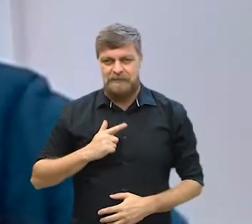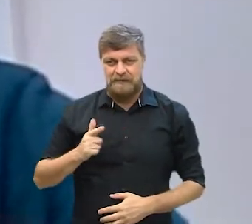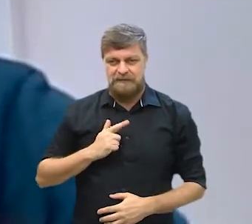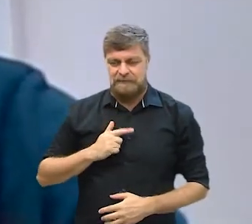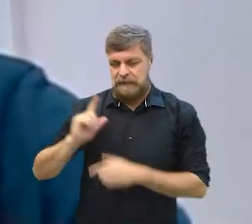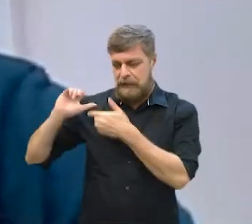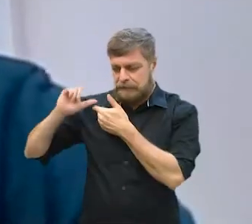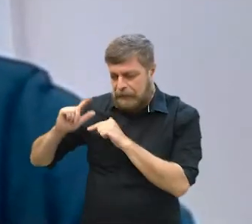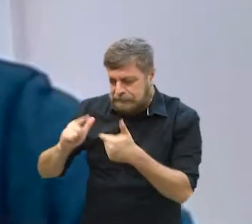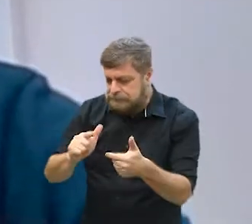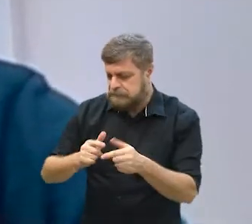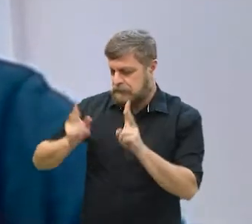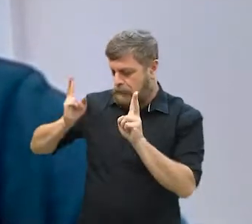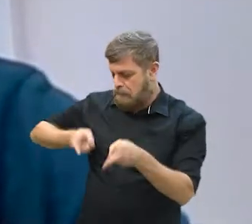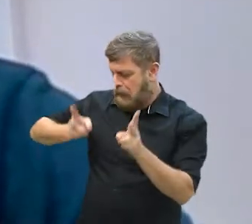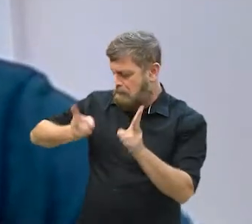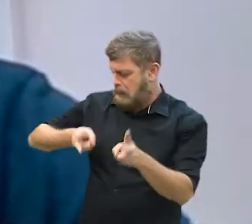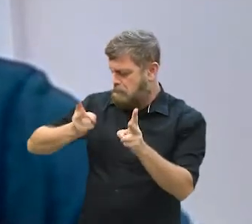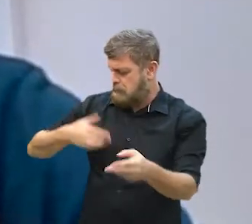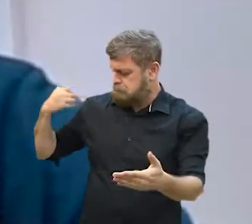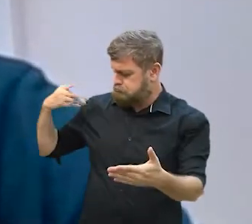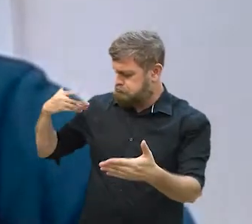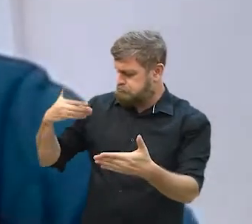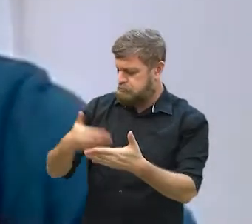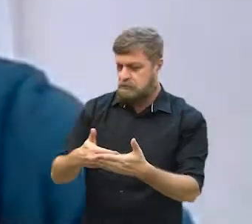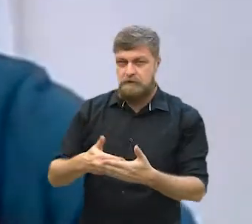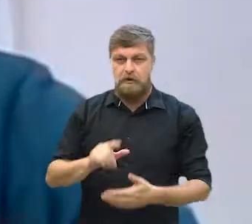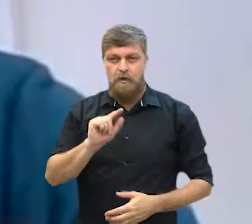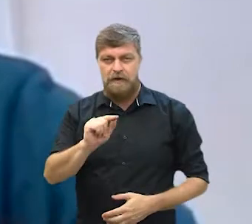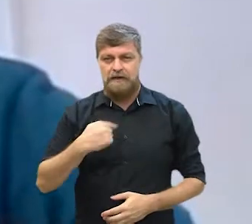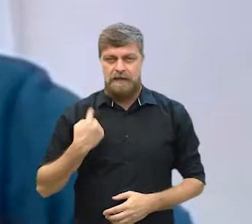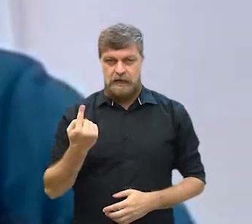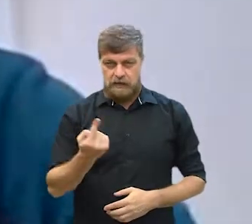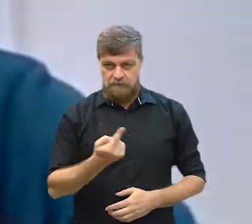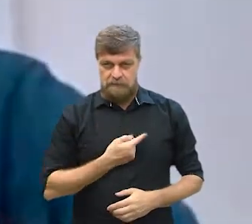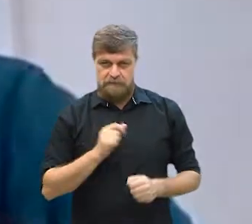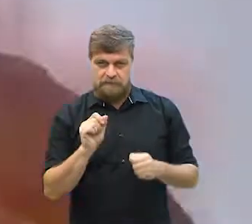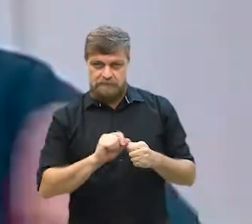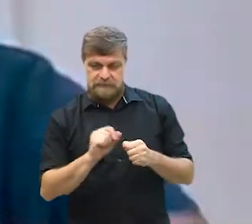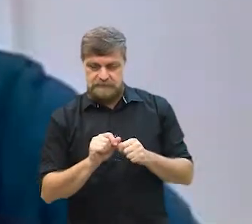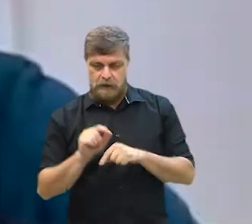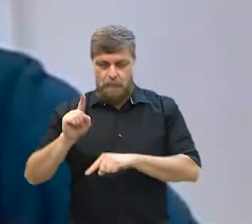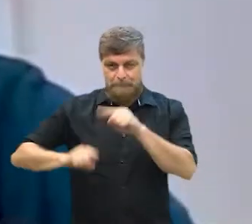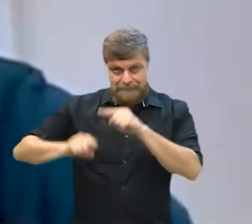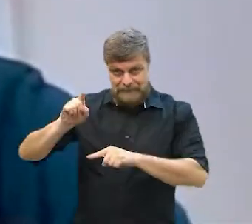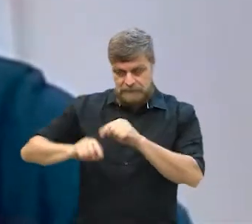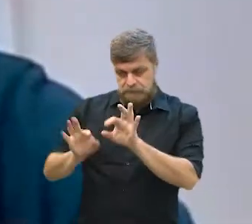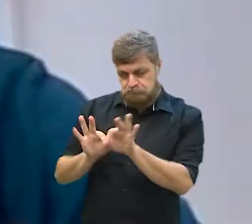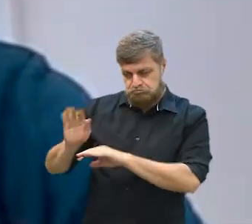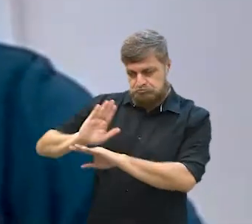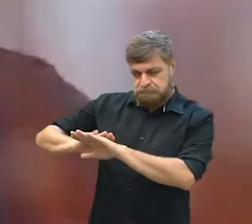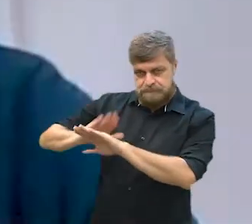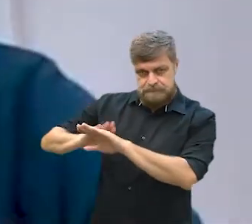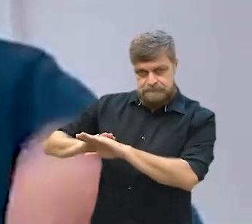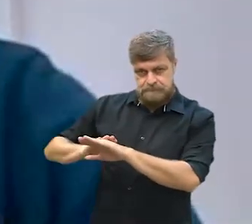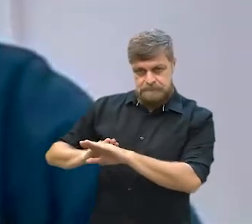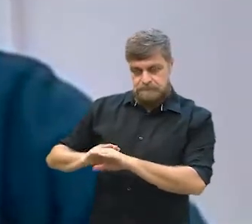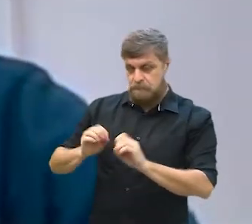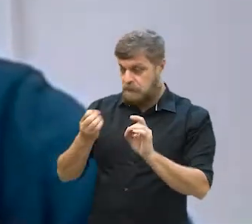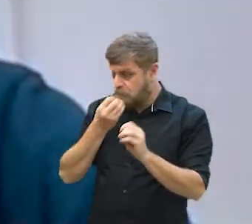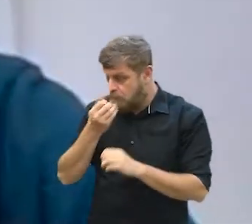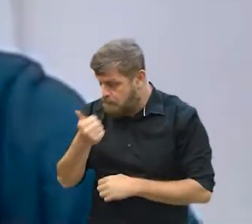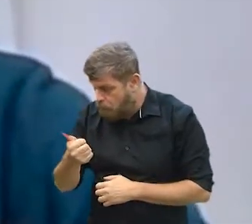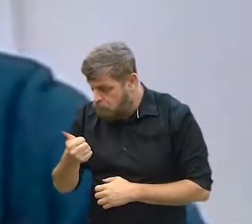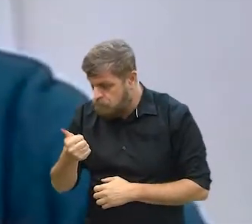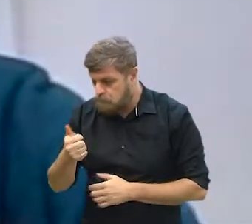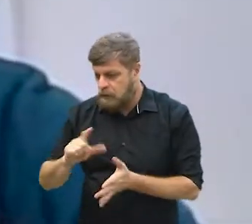bem conservadora, que perpetuou durante bastante tempo, que assim, vamos formular um produto, deixar esse